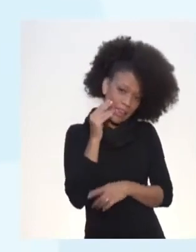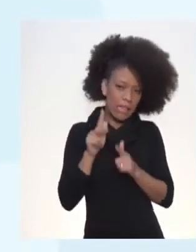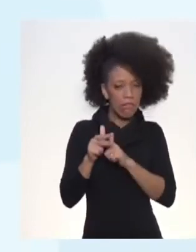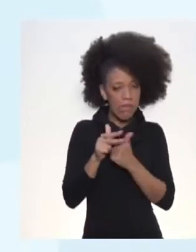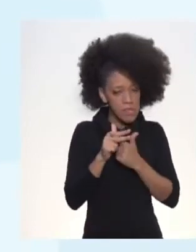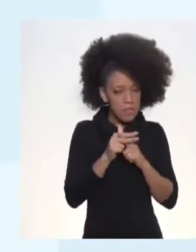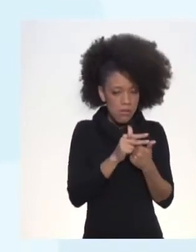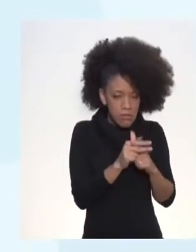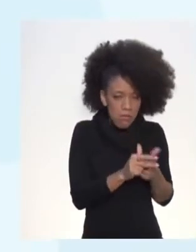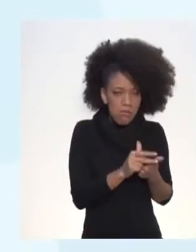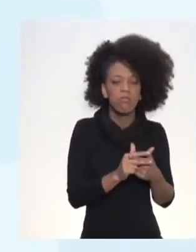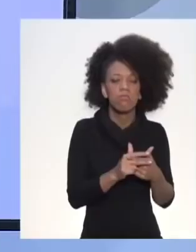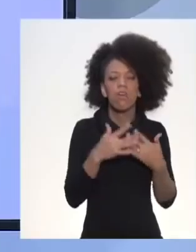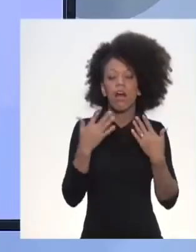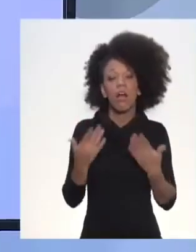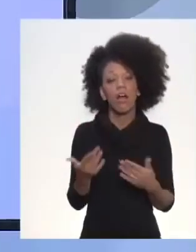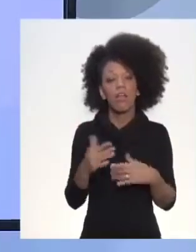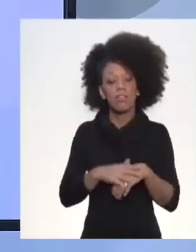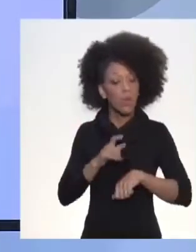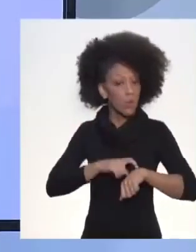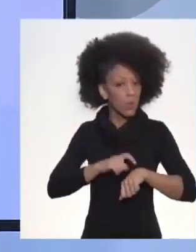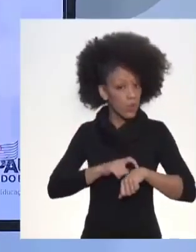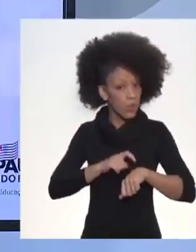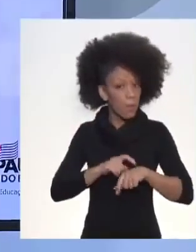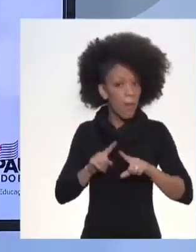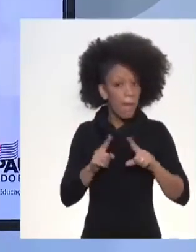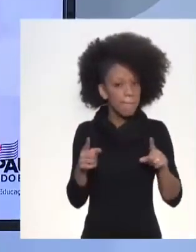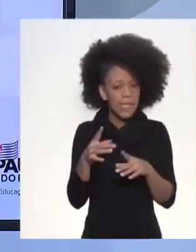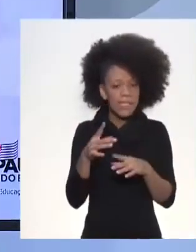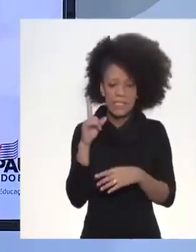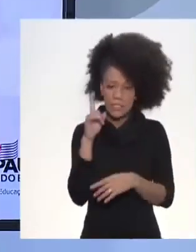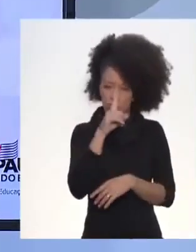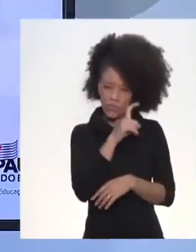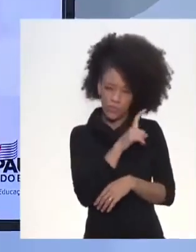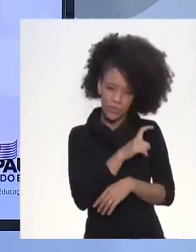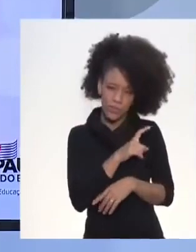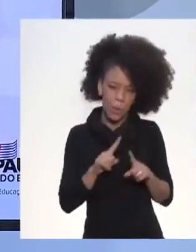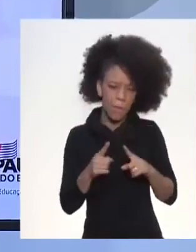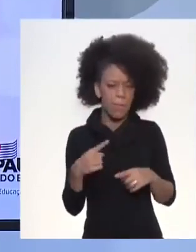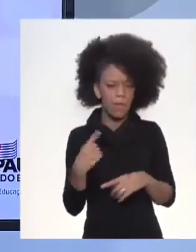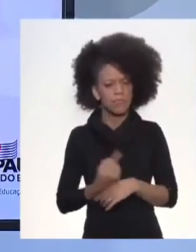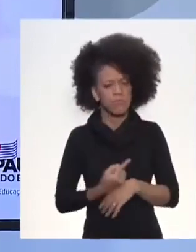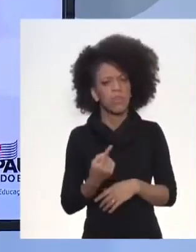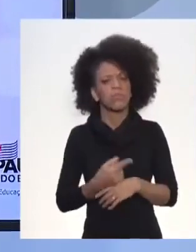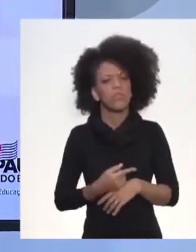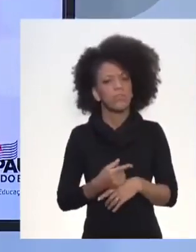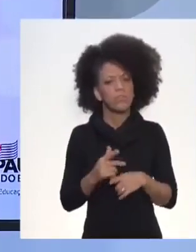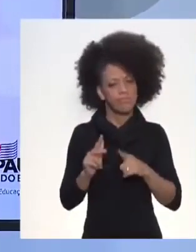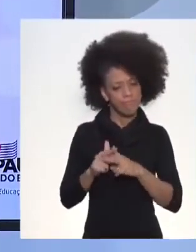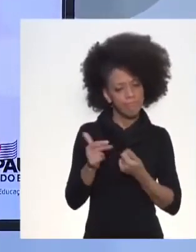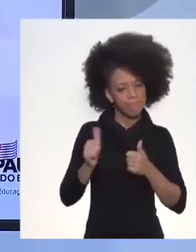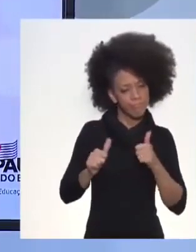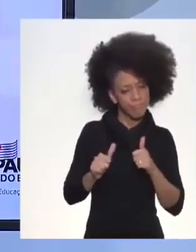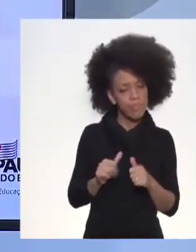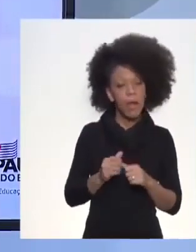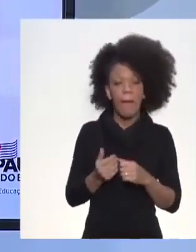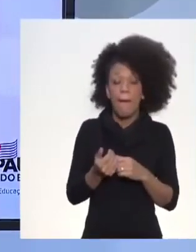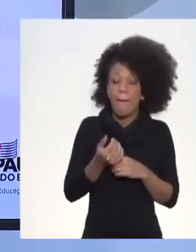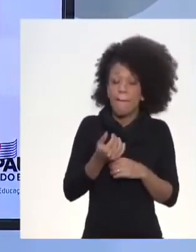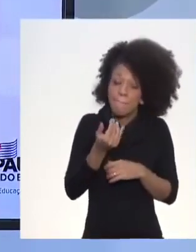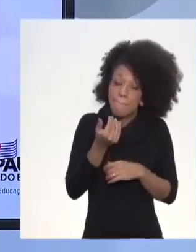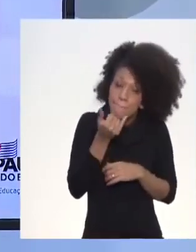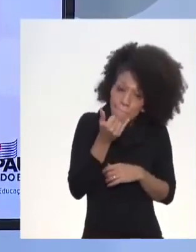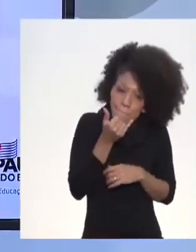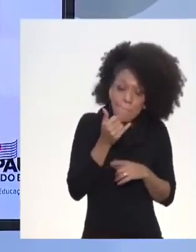na medida do possível essa questão do tempo, tá? Mas é um pouquinho complicado também, mas a gente vai se ajustar. Peço desculpas,